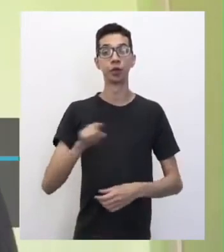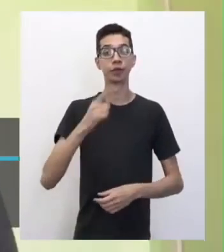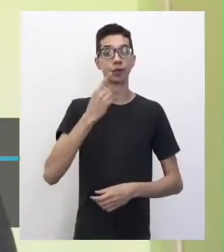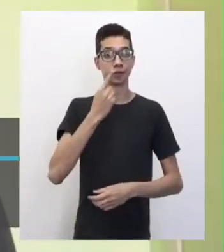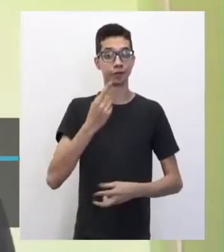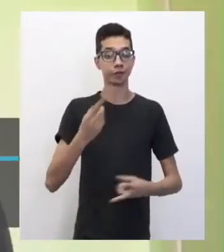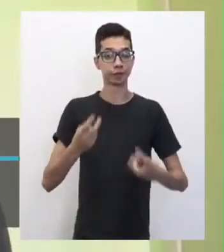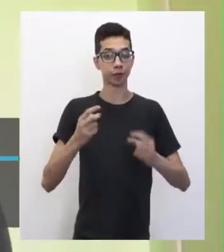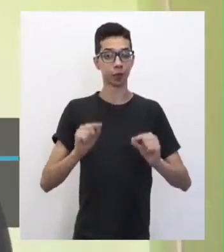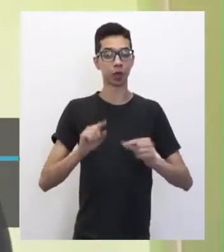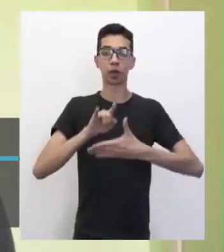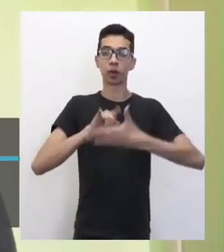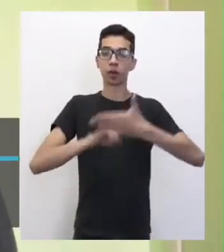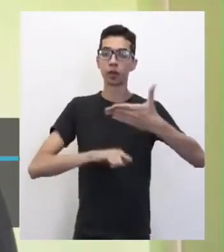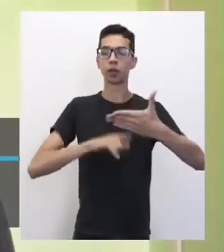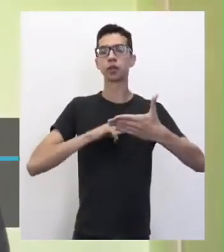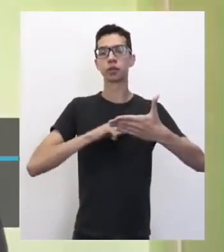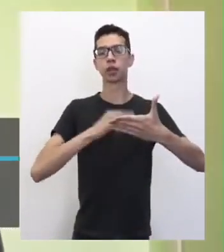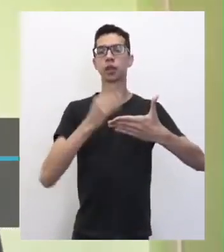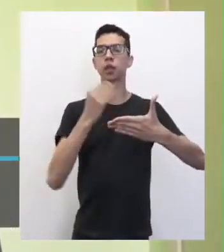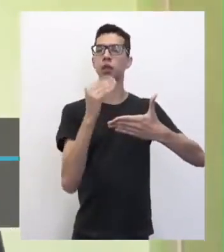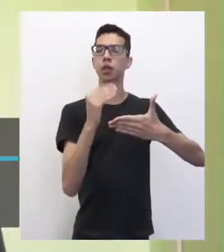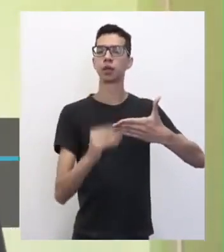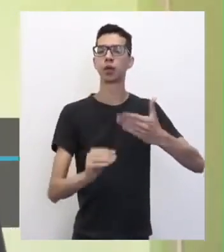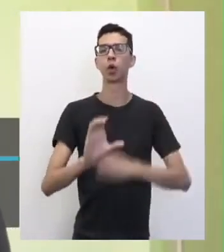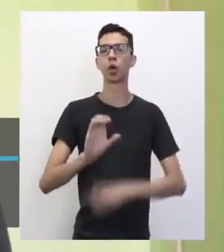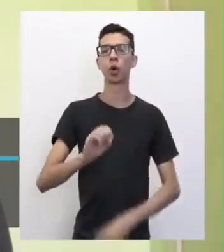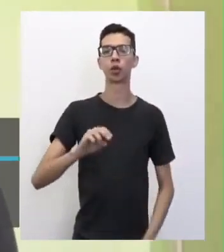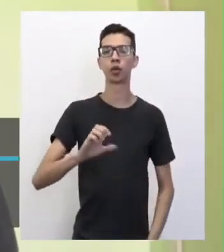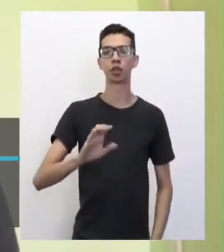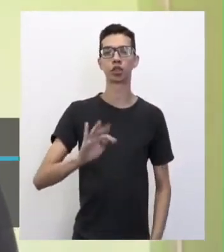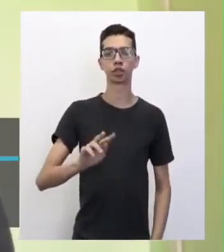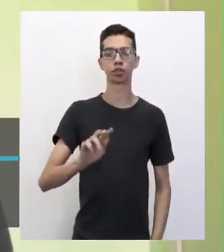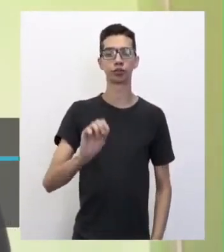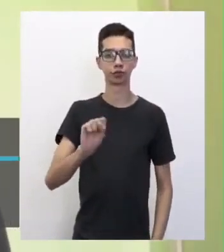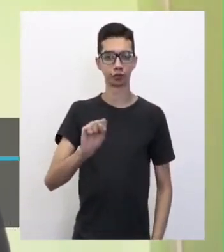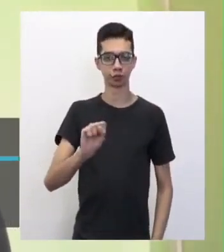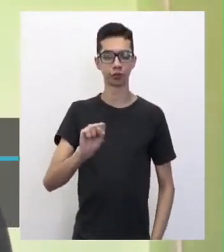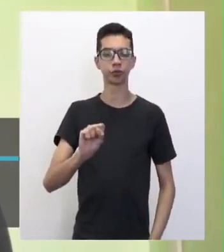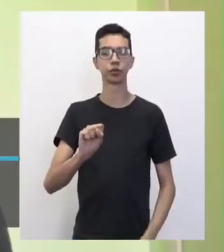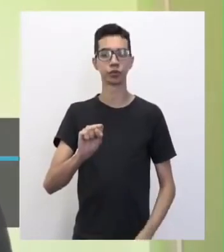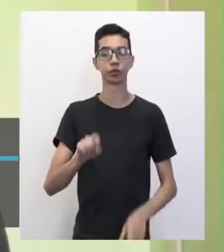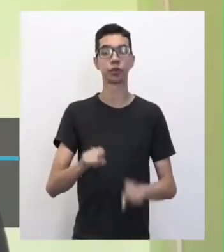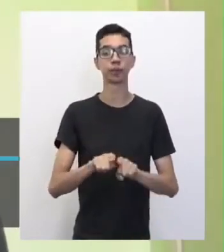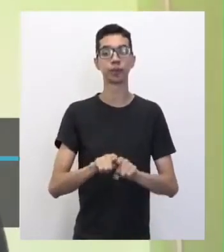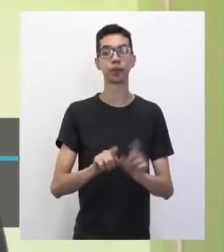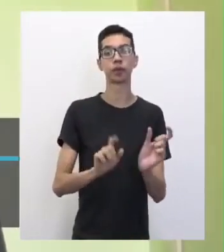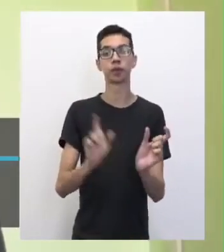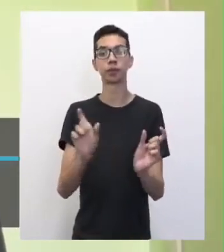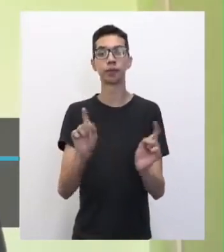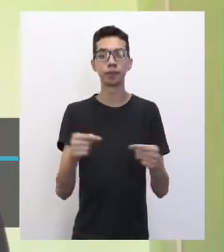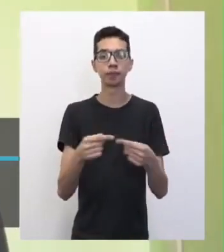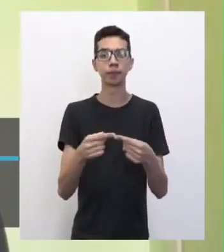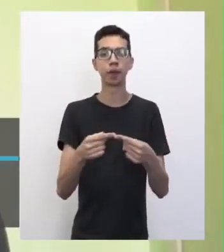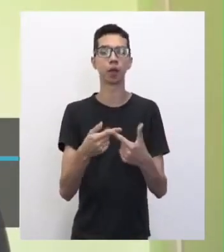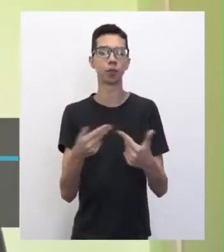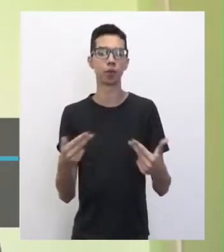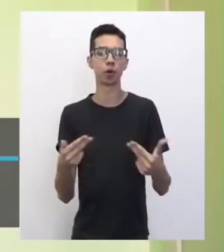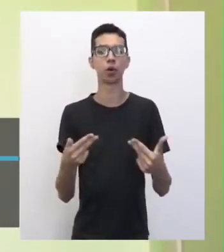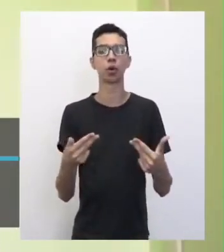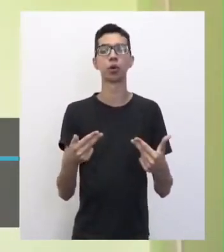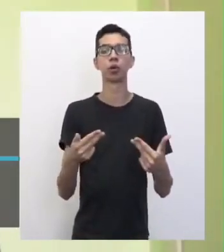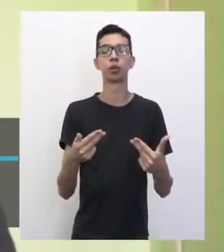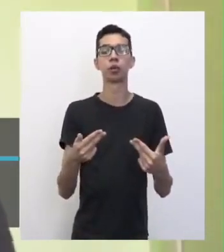uma listinha de conectivos que apresentam contraste, uma listinha dos que apresentam consequência,